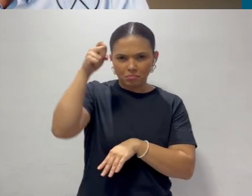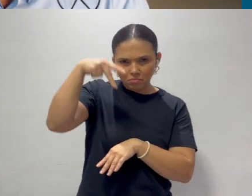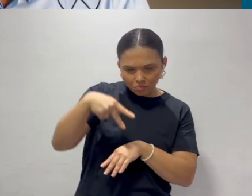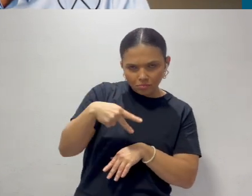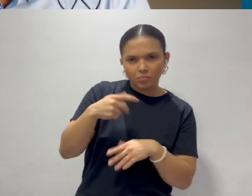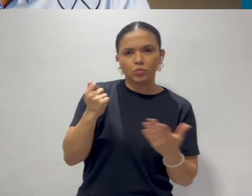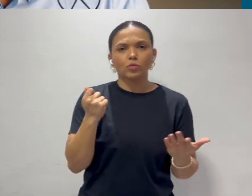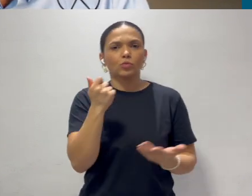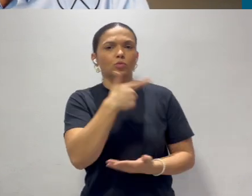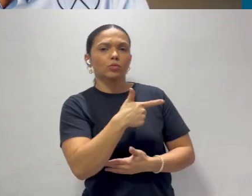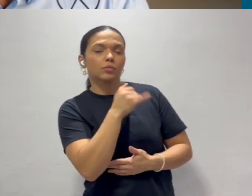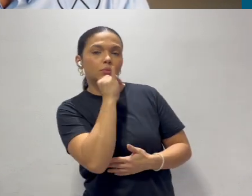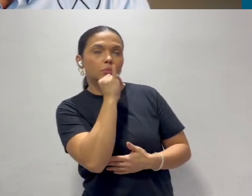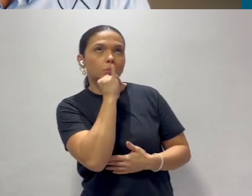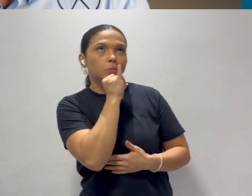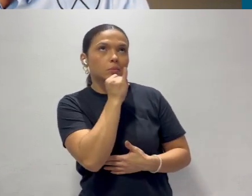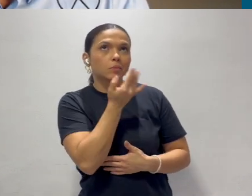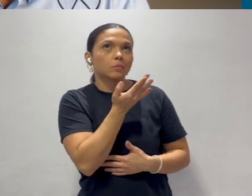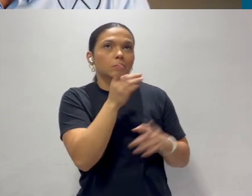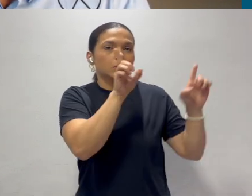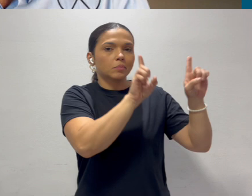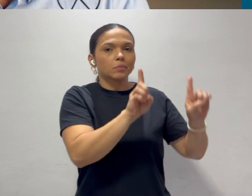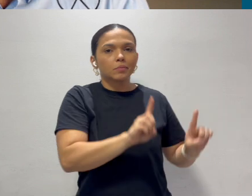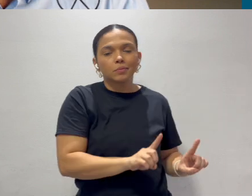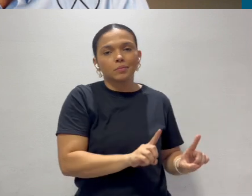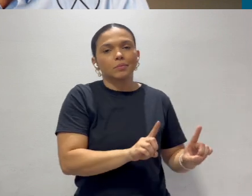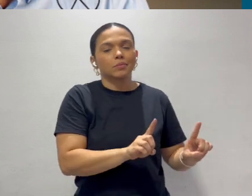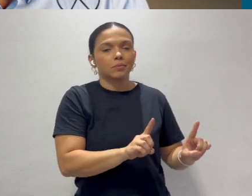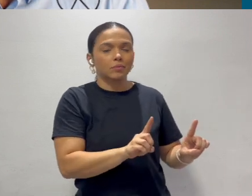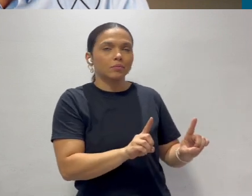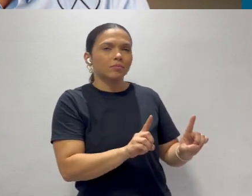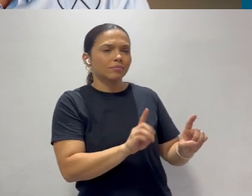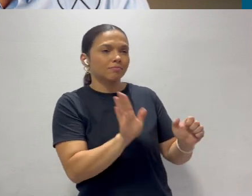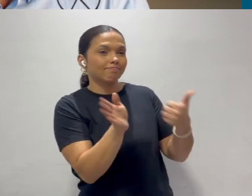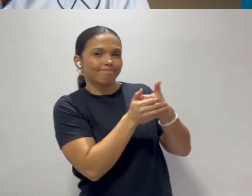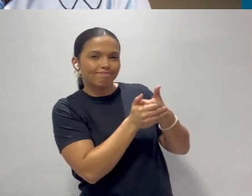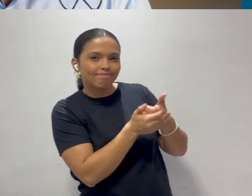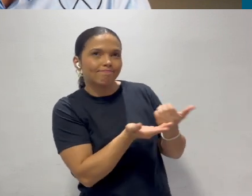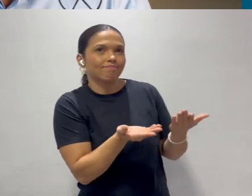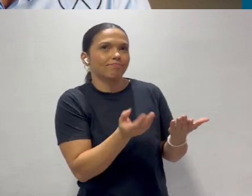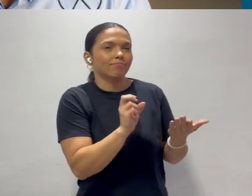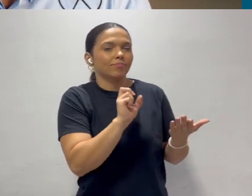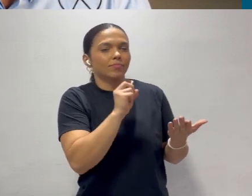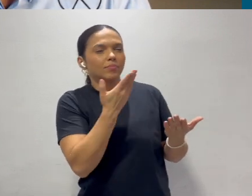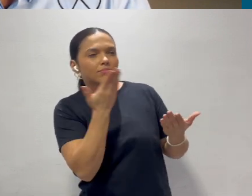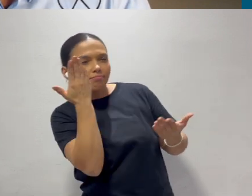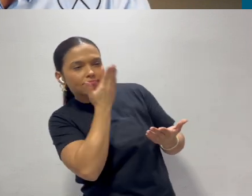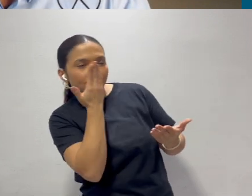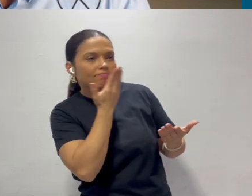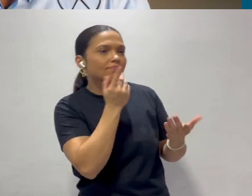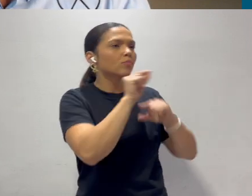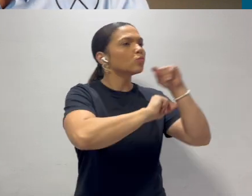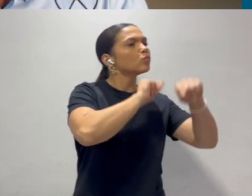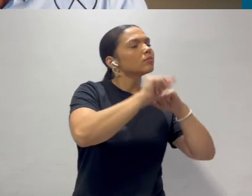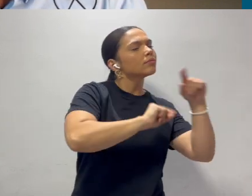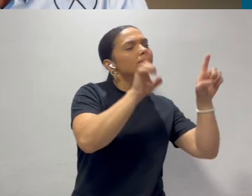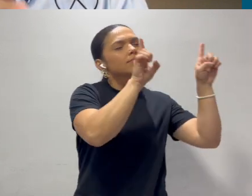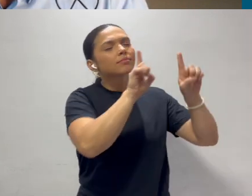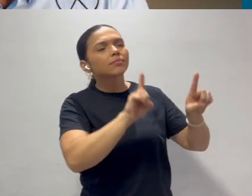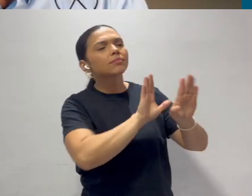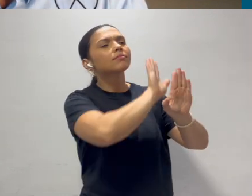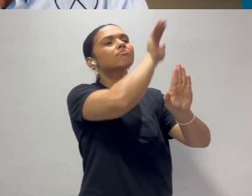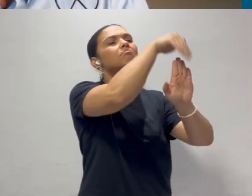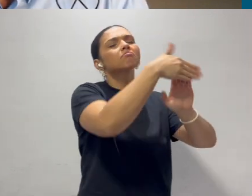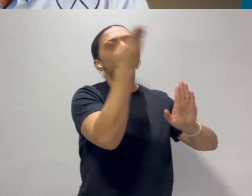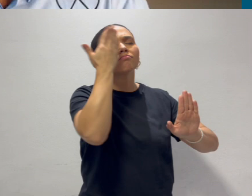do que, por exemplo, a deficiência invisível, a deficiência não visível, como